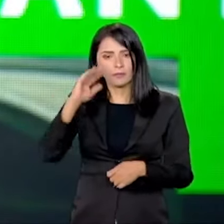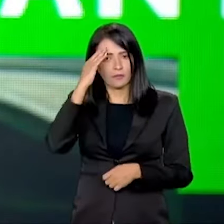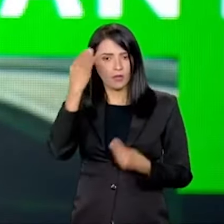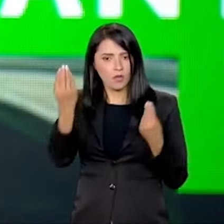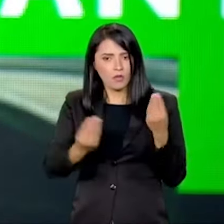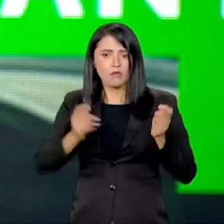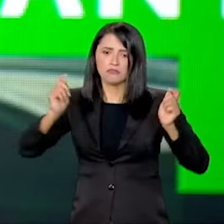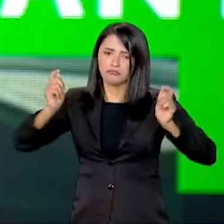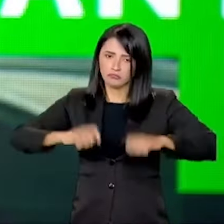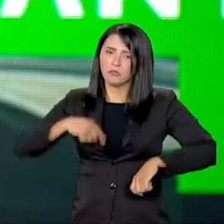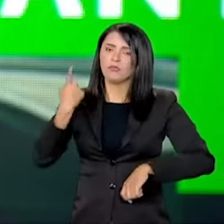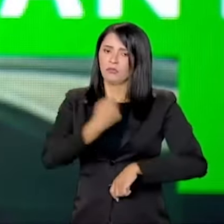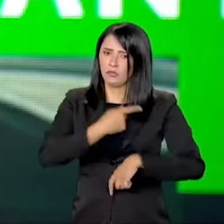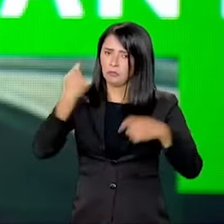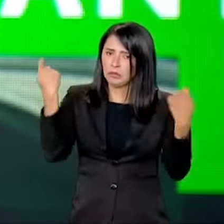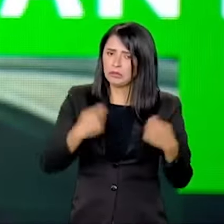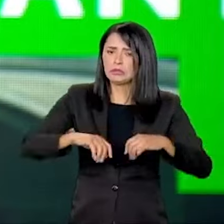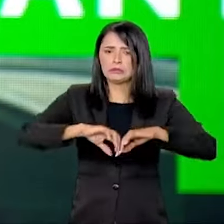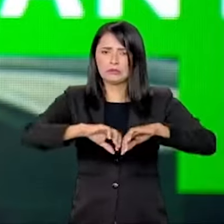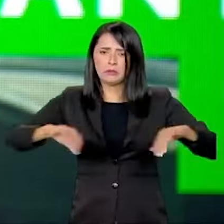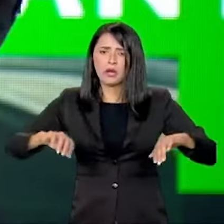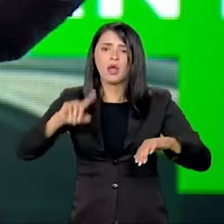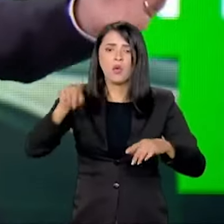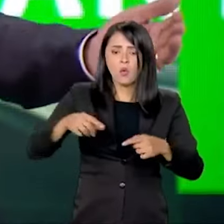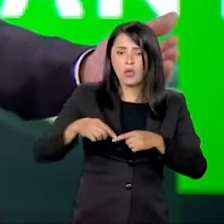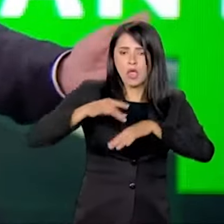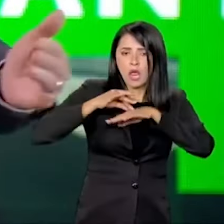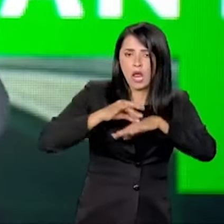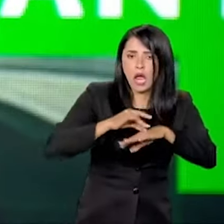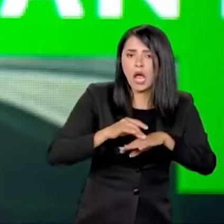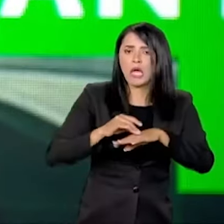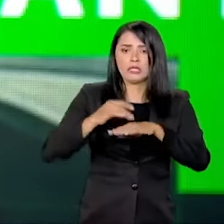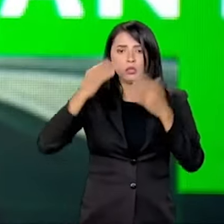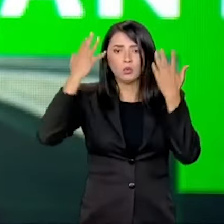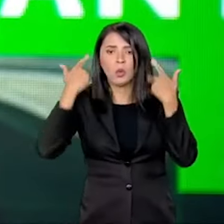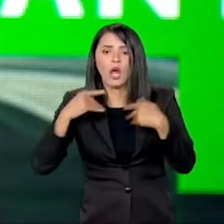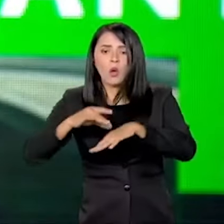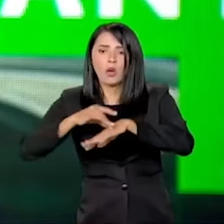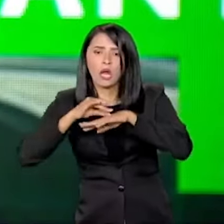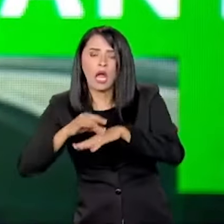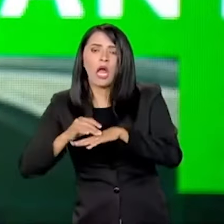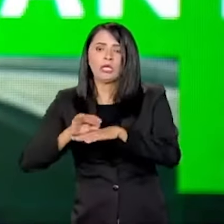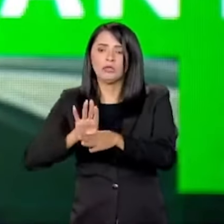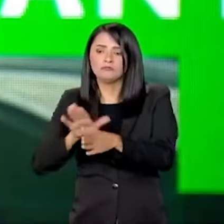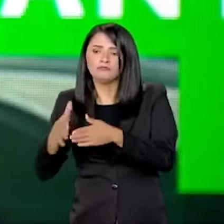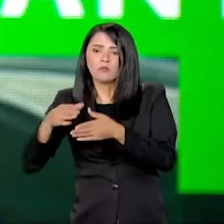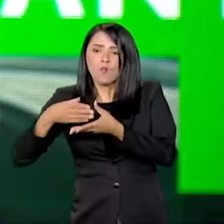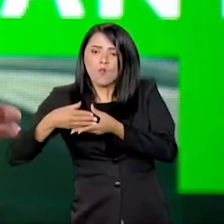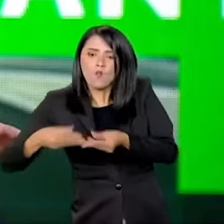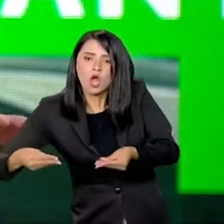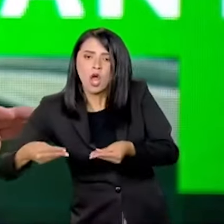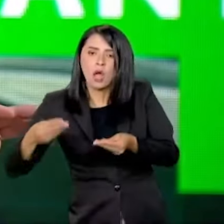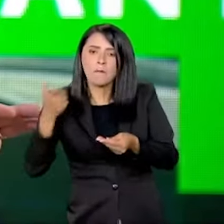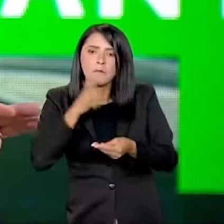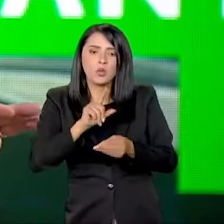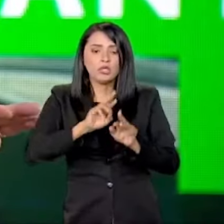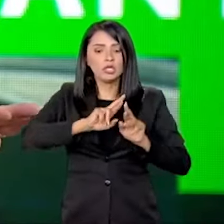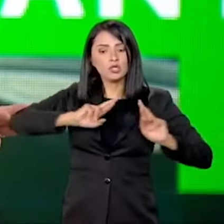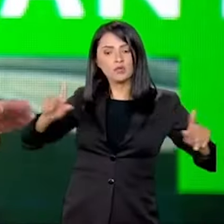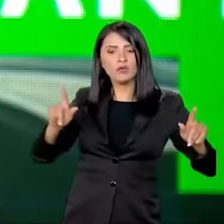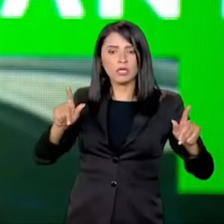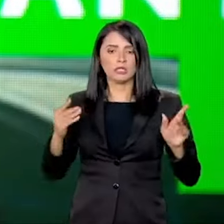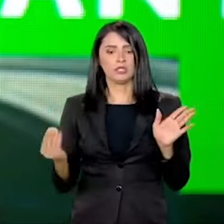que possivelmente a gente tem que separar entre o que é carne in natura e o que é carne processada para a gente poder criar a